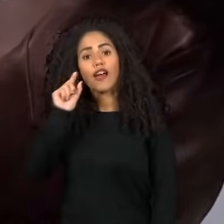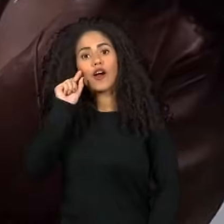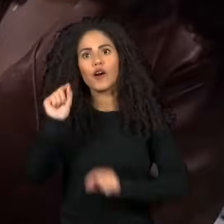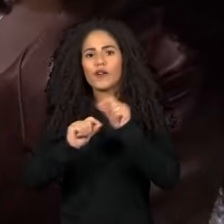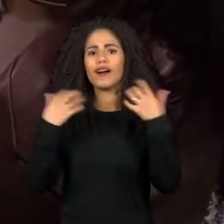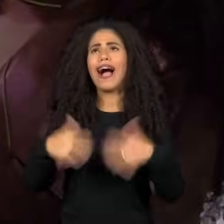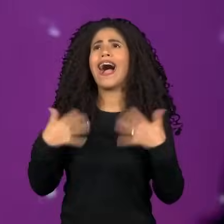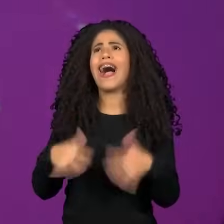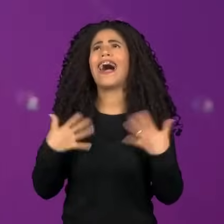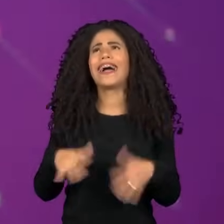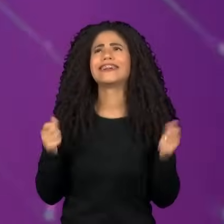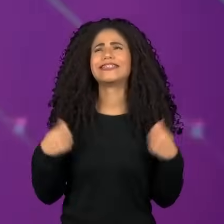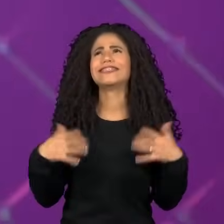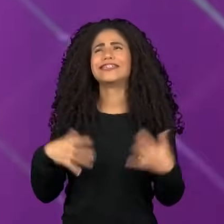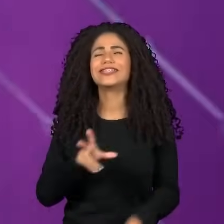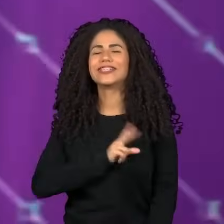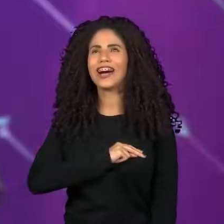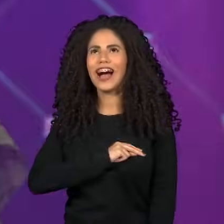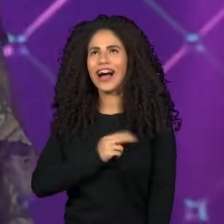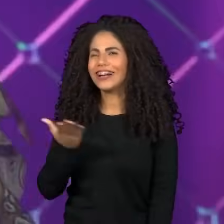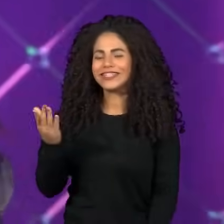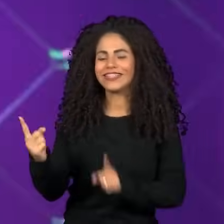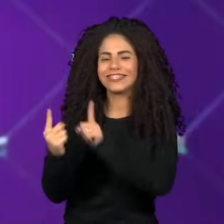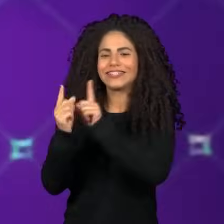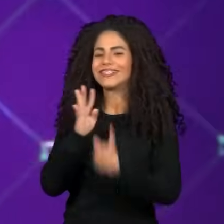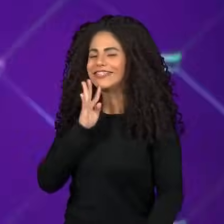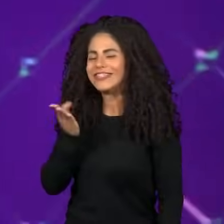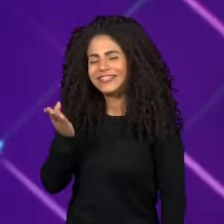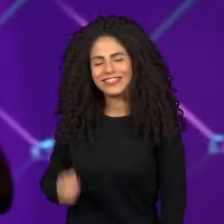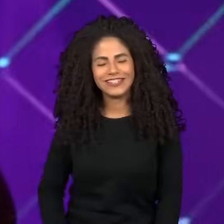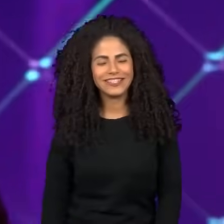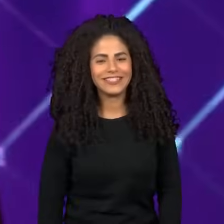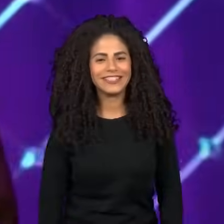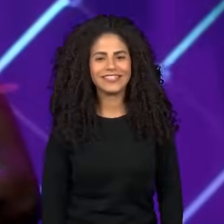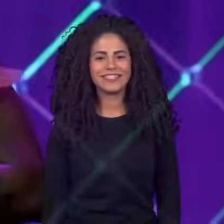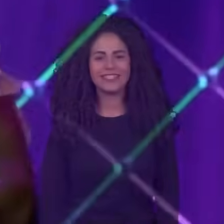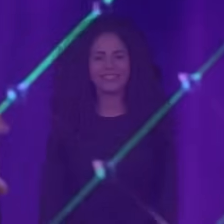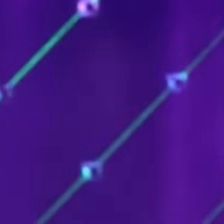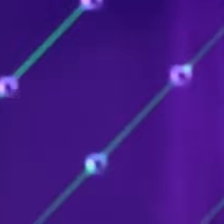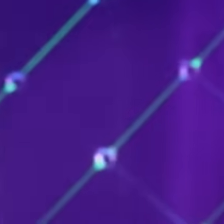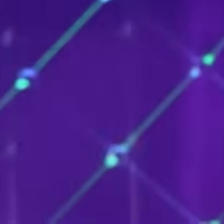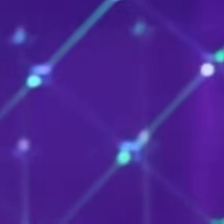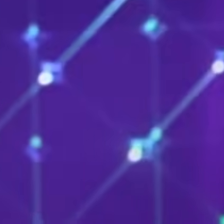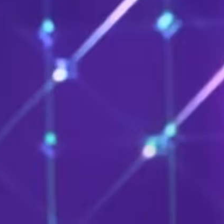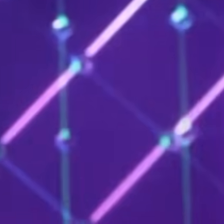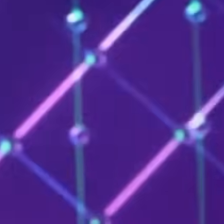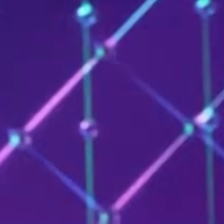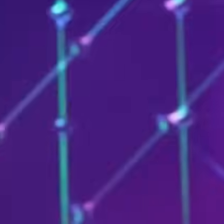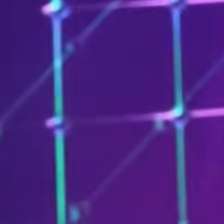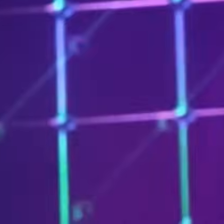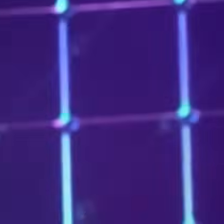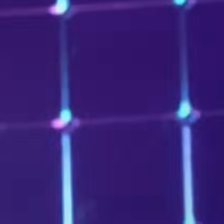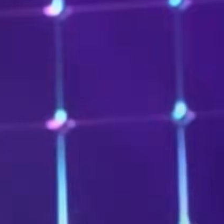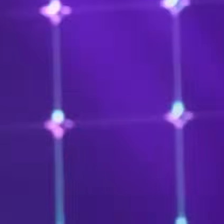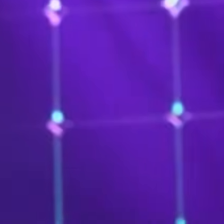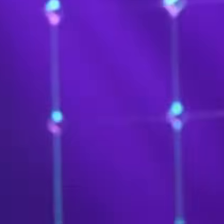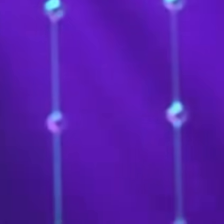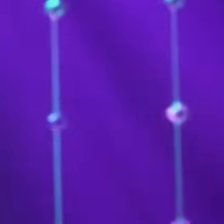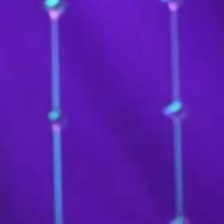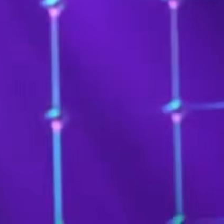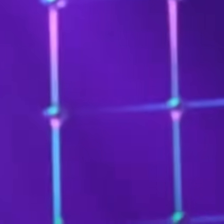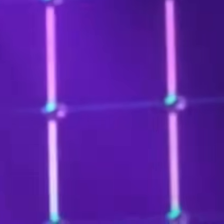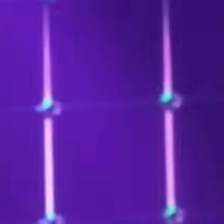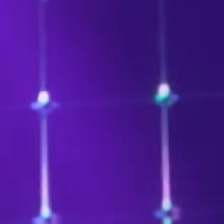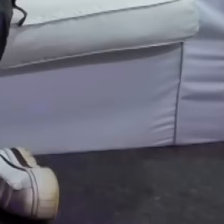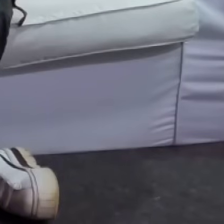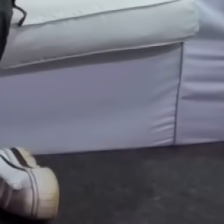a Lineker! Me lembro muito bem de ter pescoço do meu toque grosso, com medo de